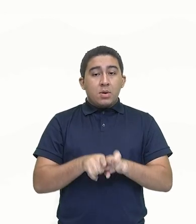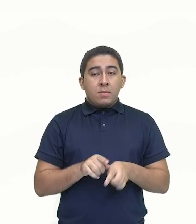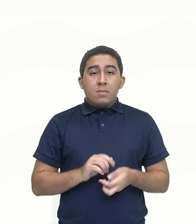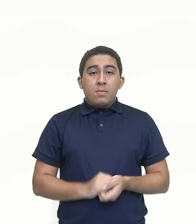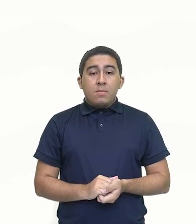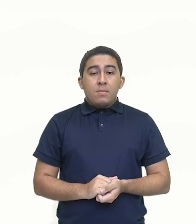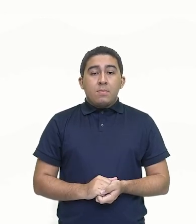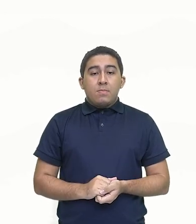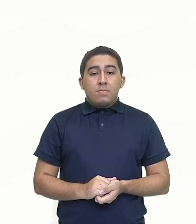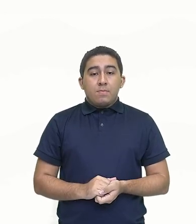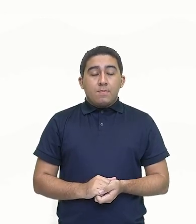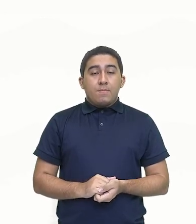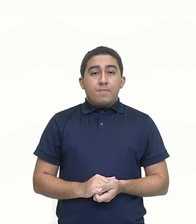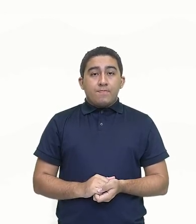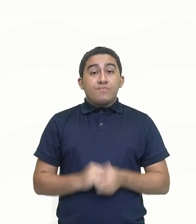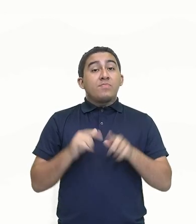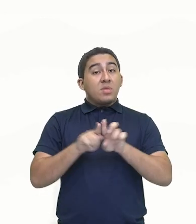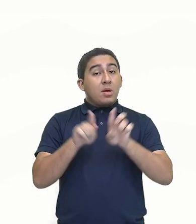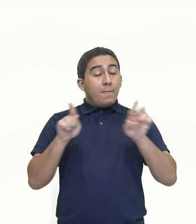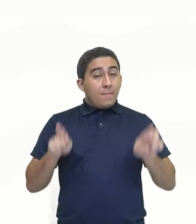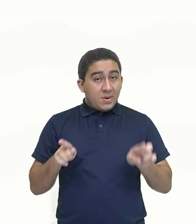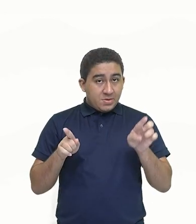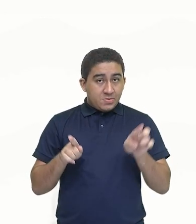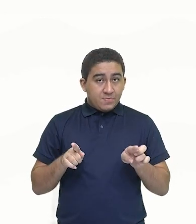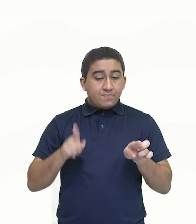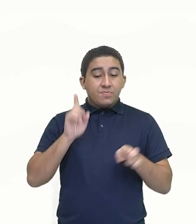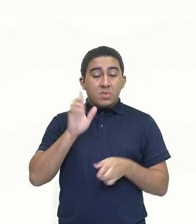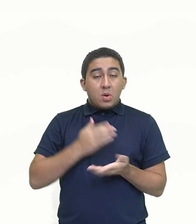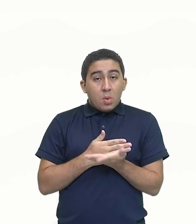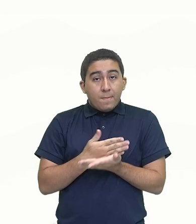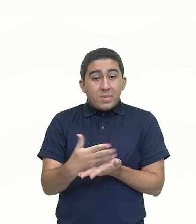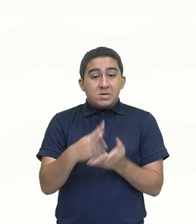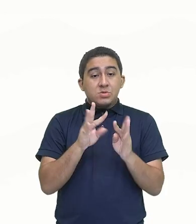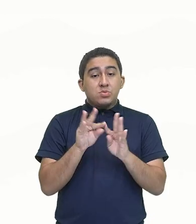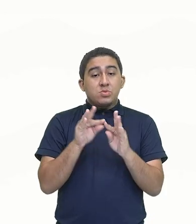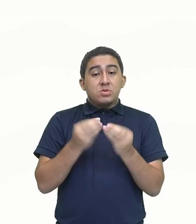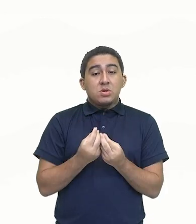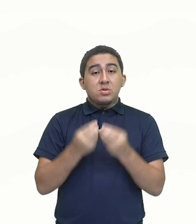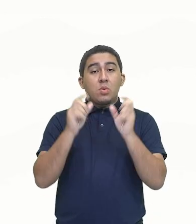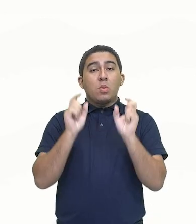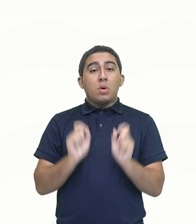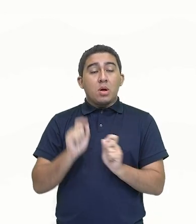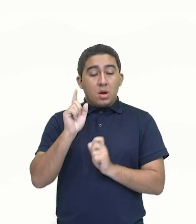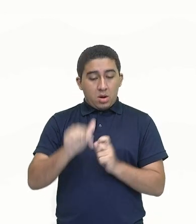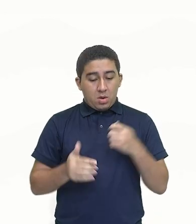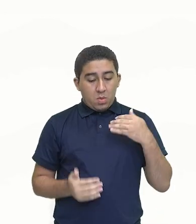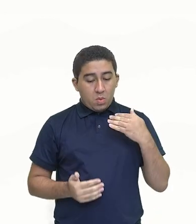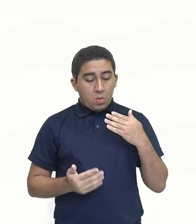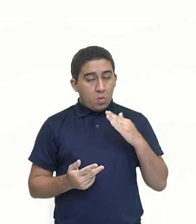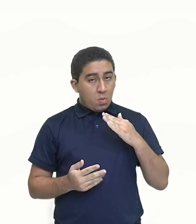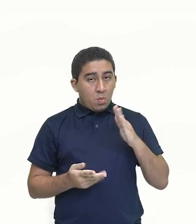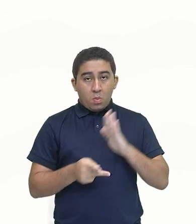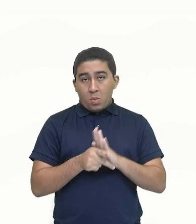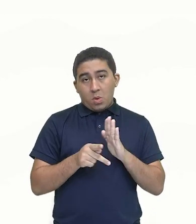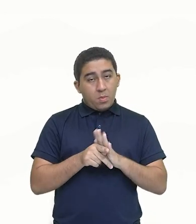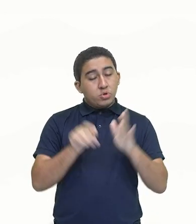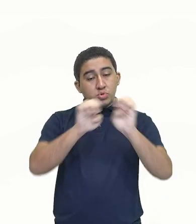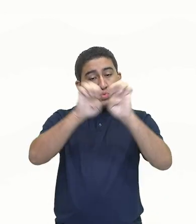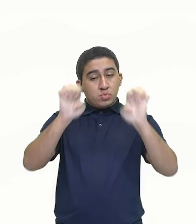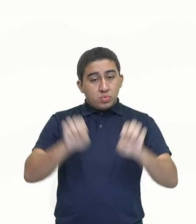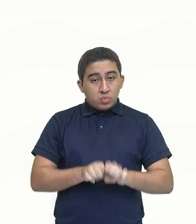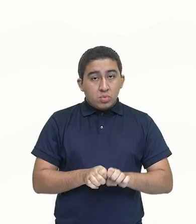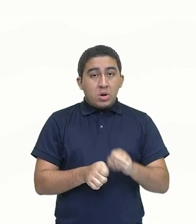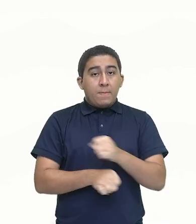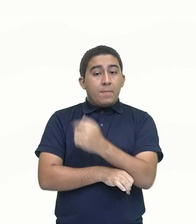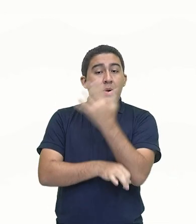para a atmosfera. Mas que a glicose ela vai começar a constituir tanto o corpo das plantas, dos seres